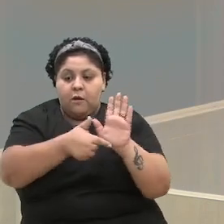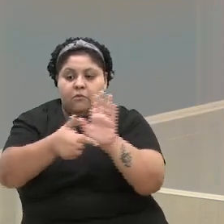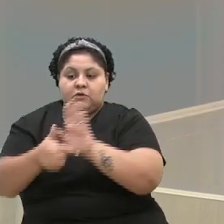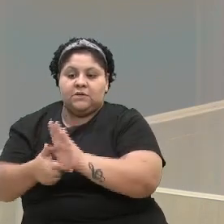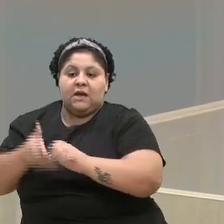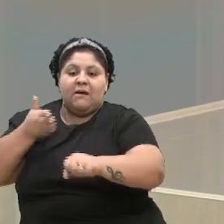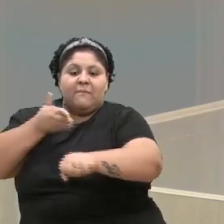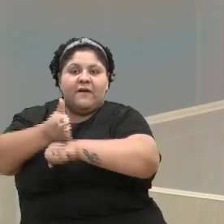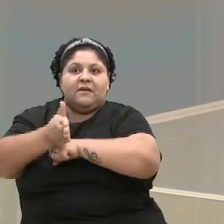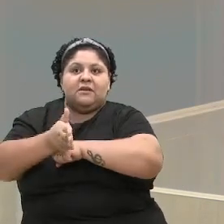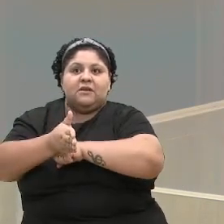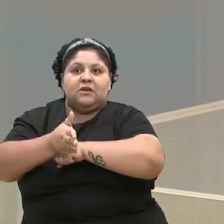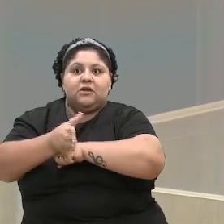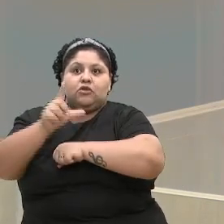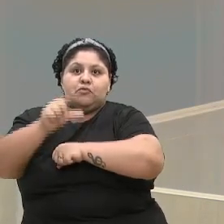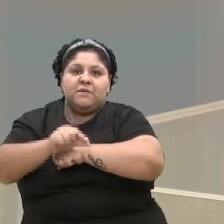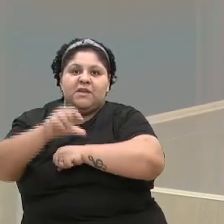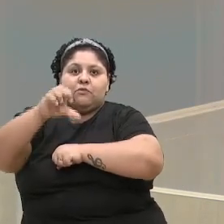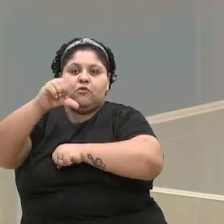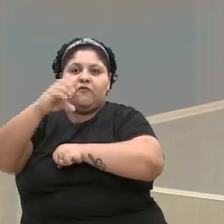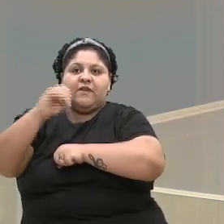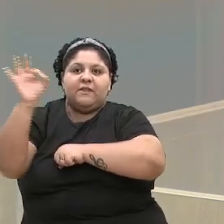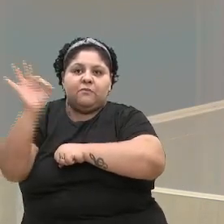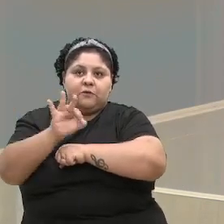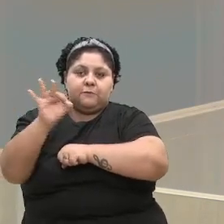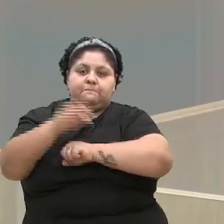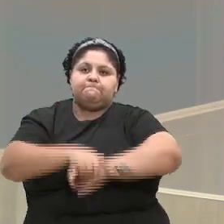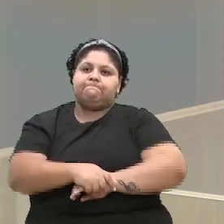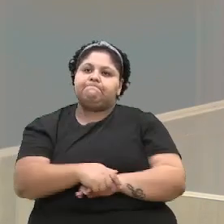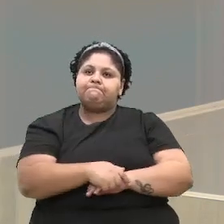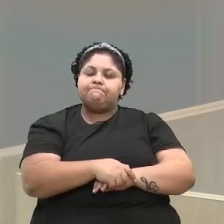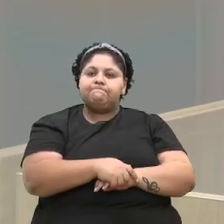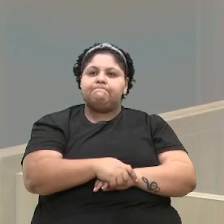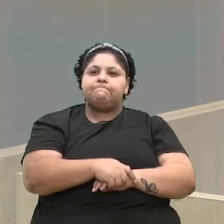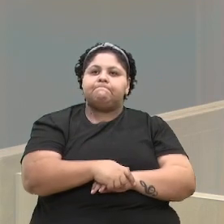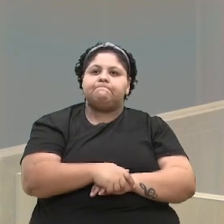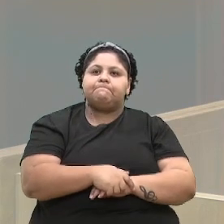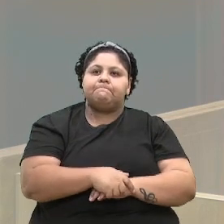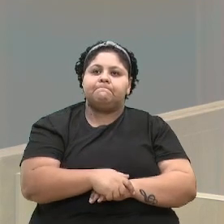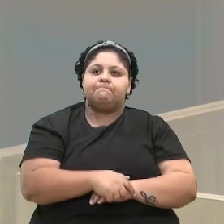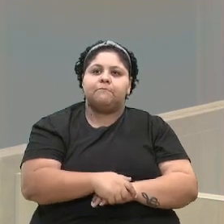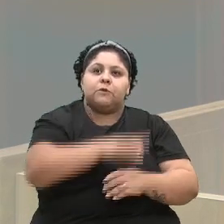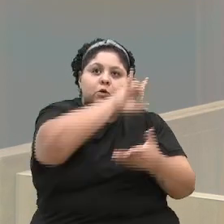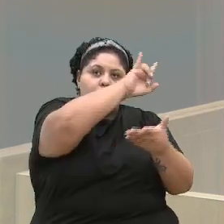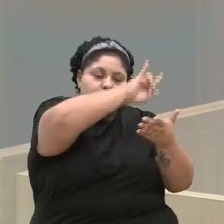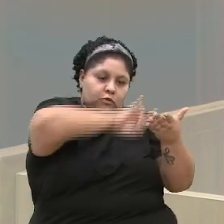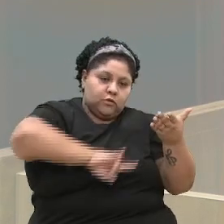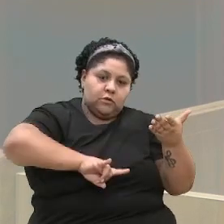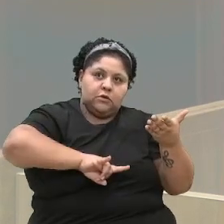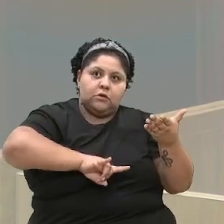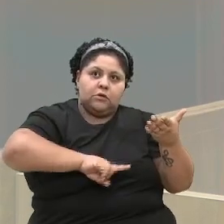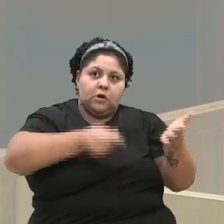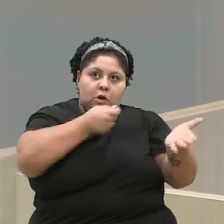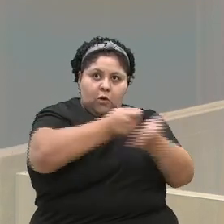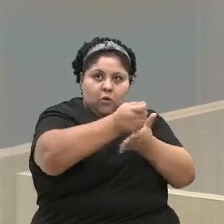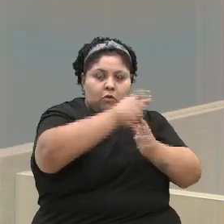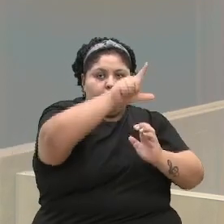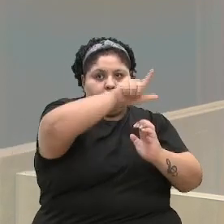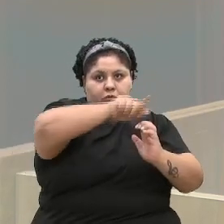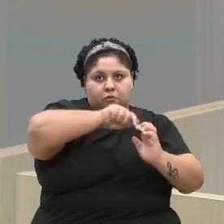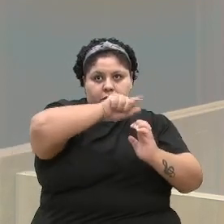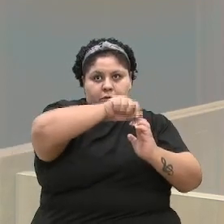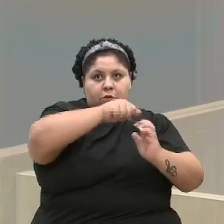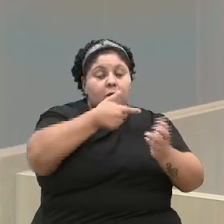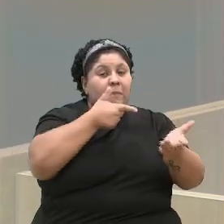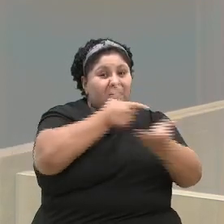de no mínimo 90%. O pregão eletrônico que tratar da contratação da empresa para aquisição das